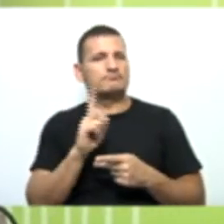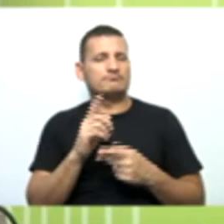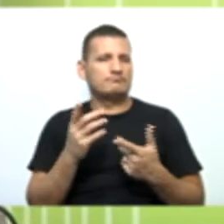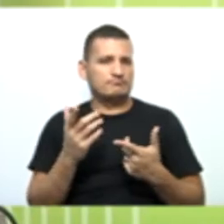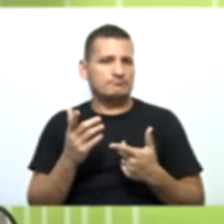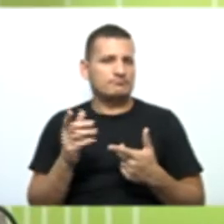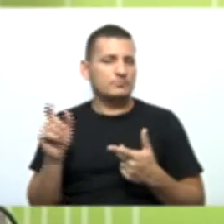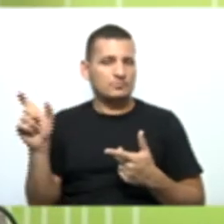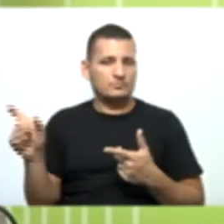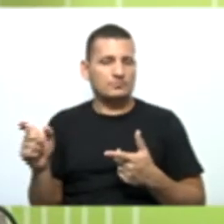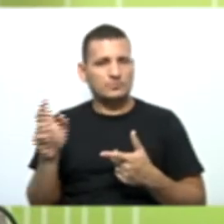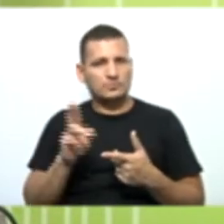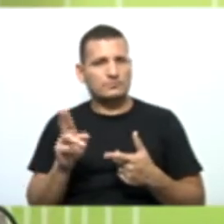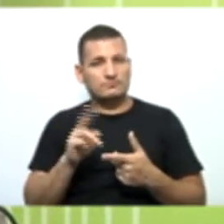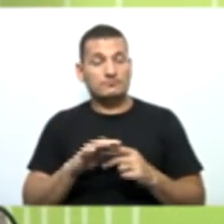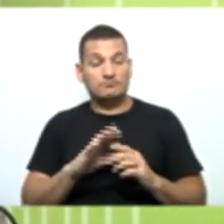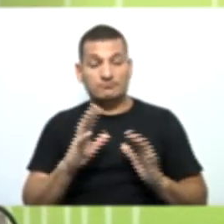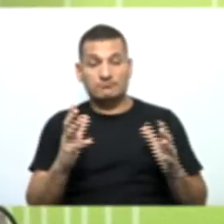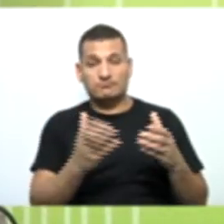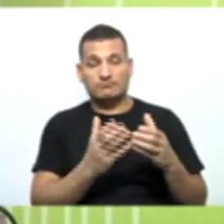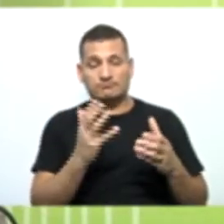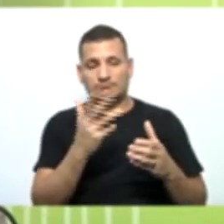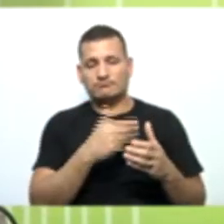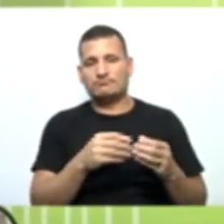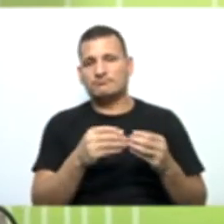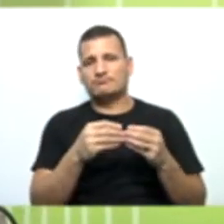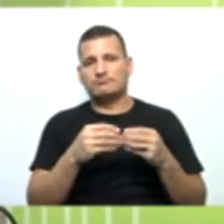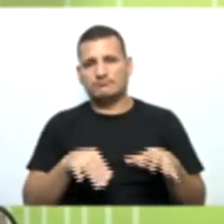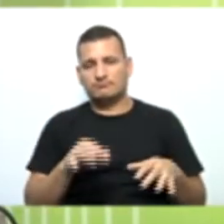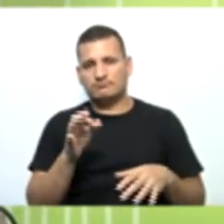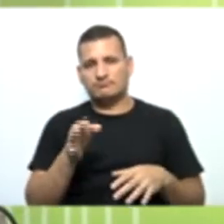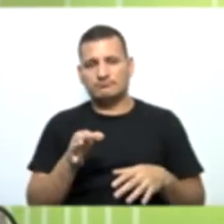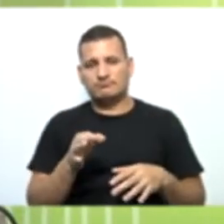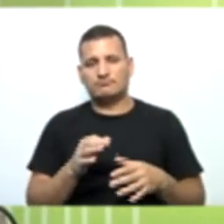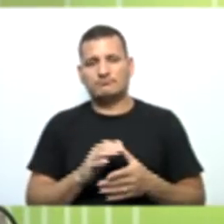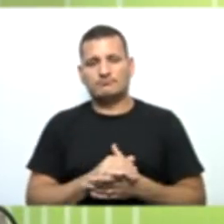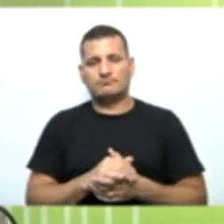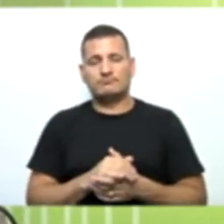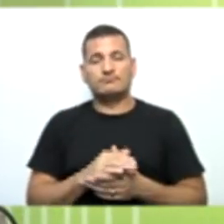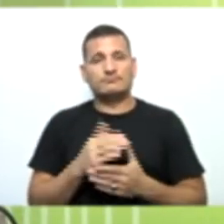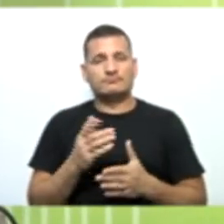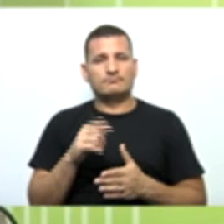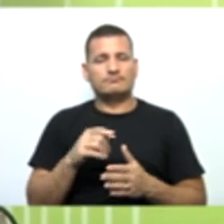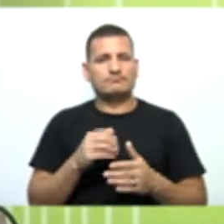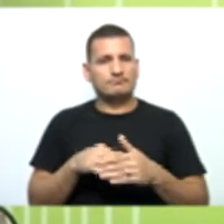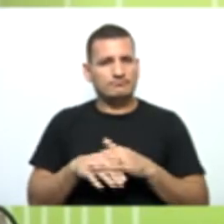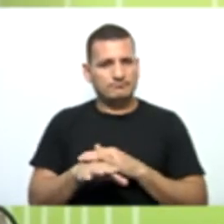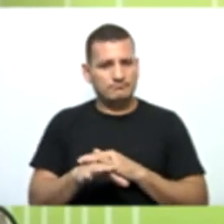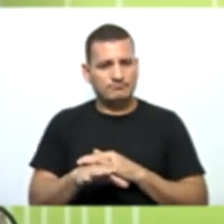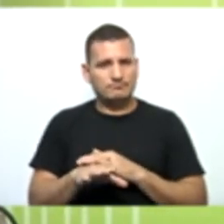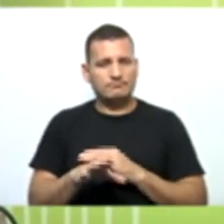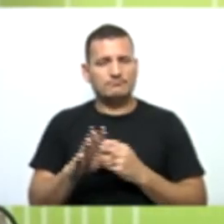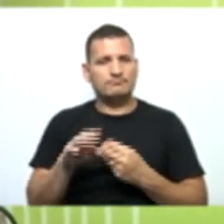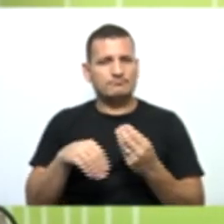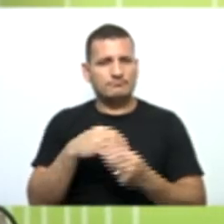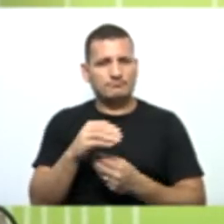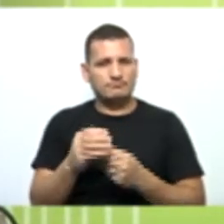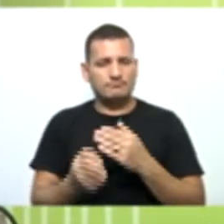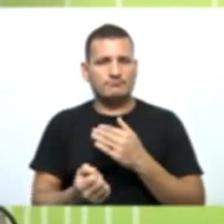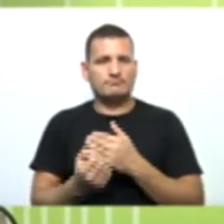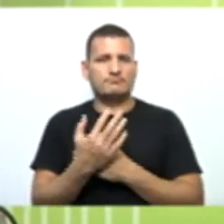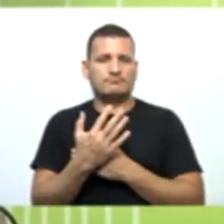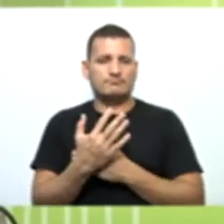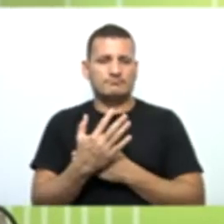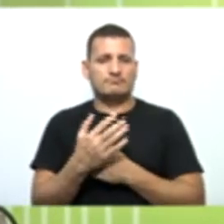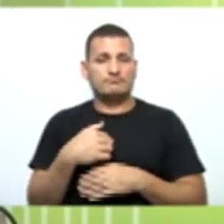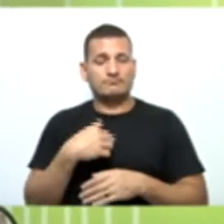o usuário. E aí toda a equipe vai ser prejudicada, certo? Mas são essas daqui, ó, a entrada, o processamento e a saída.